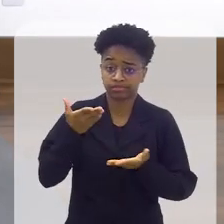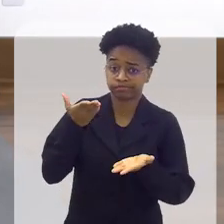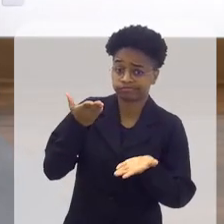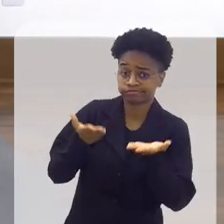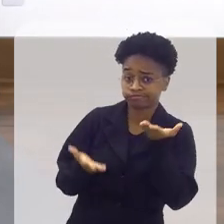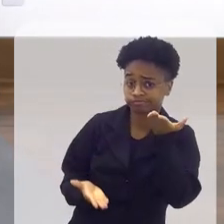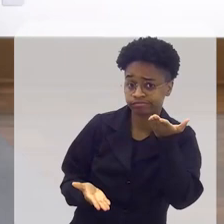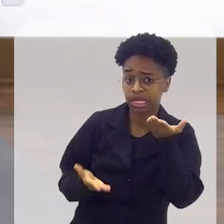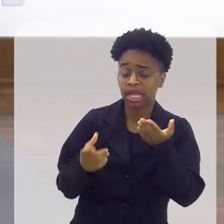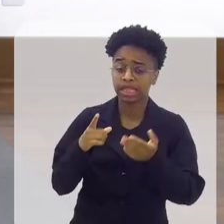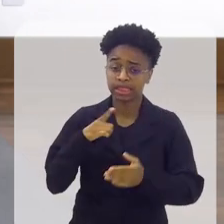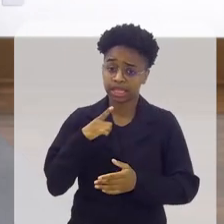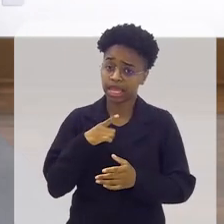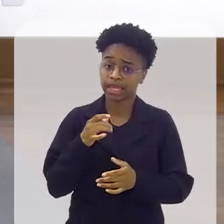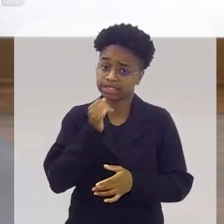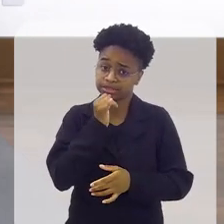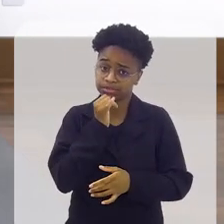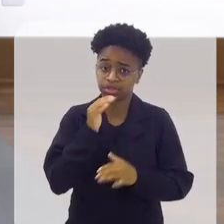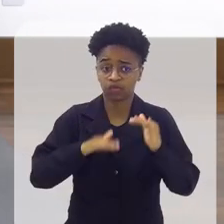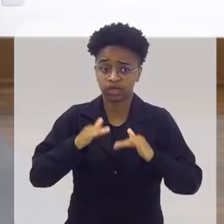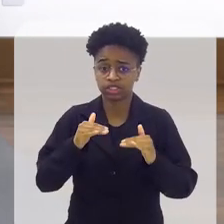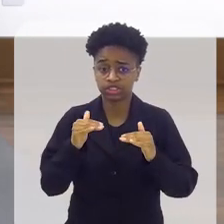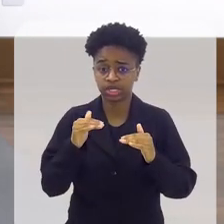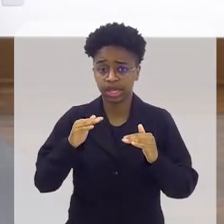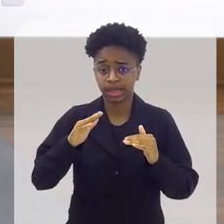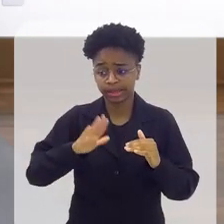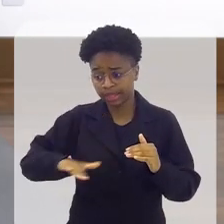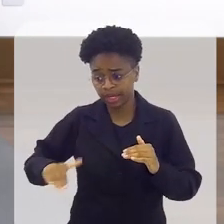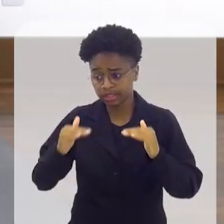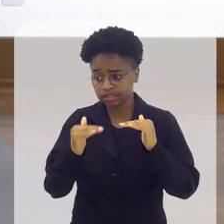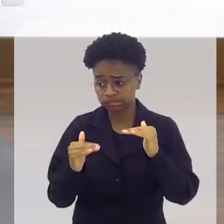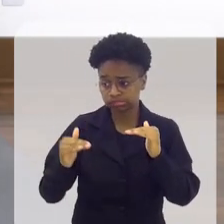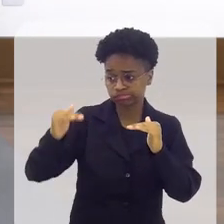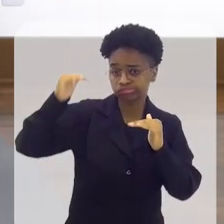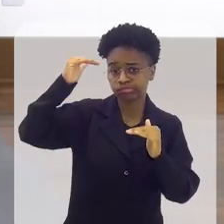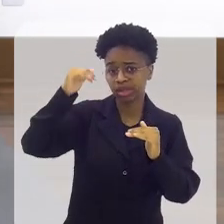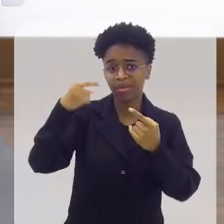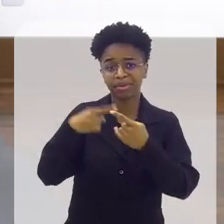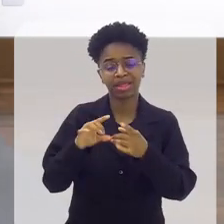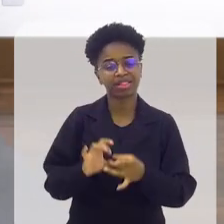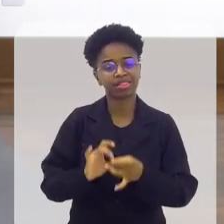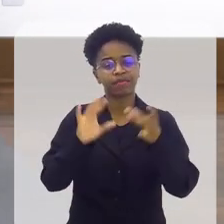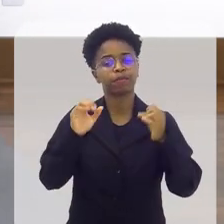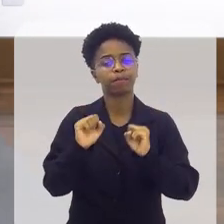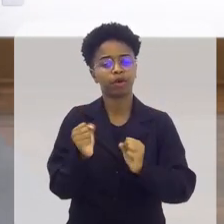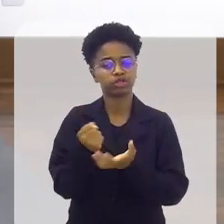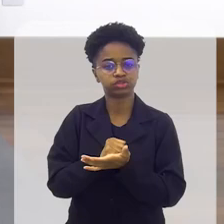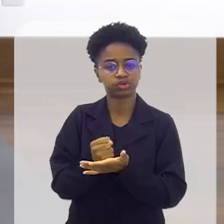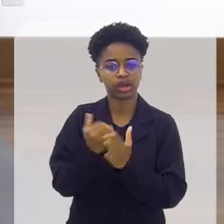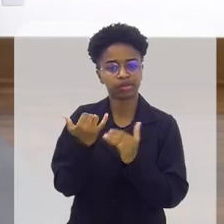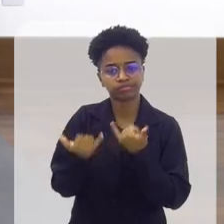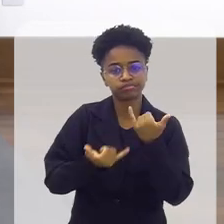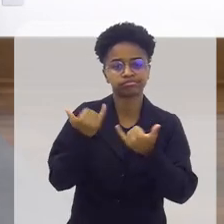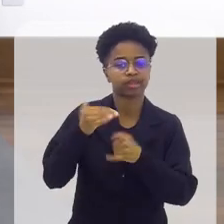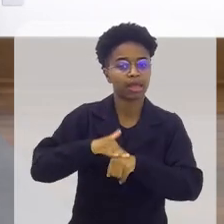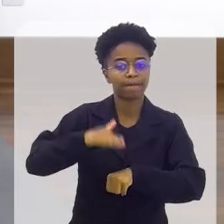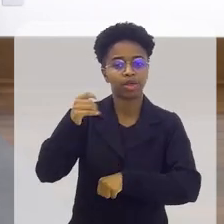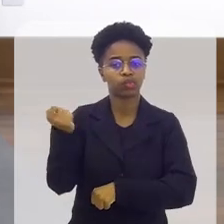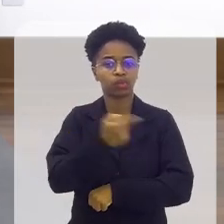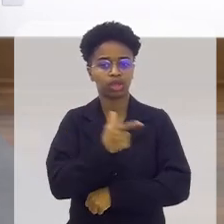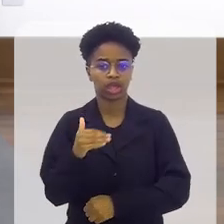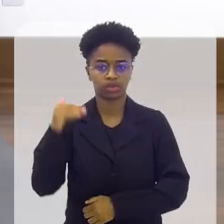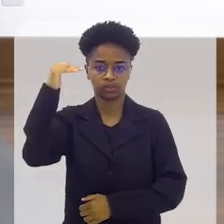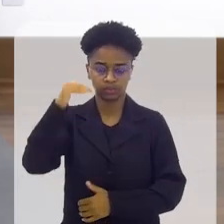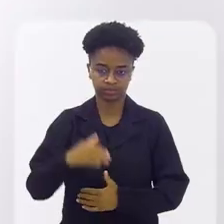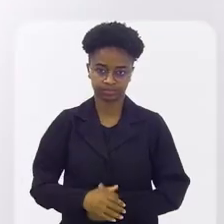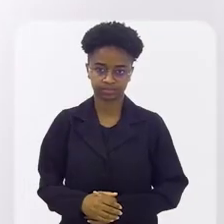assim, desequilíbrio. Tem um número maior talvez de crianças, porque as crianças é mais permitido ver o jogo como ele realmente é, né? Um momento